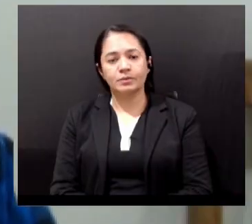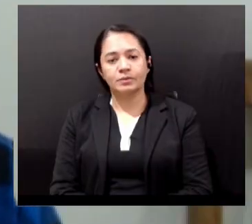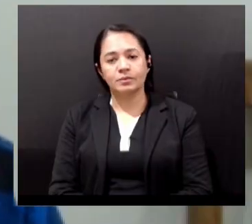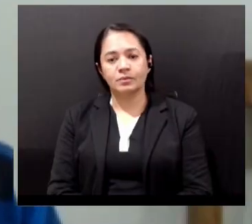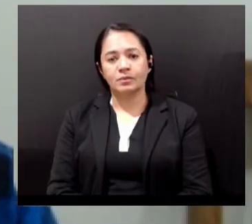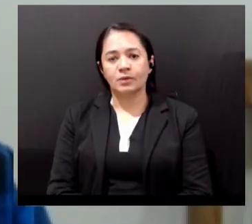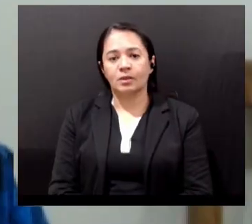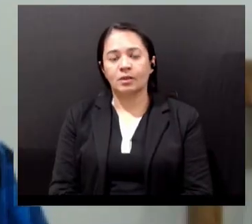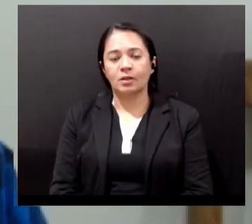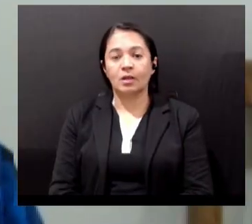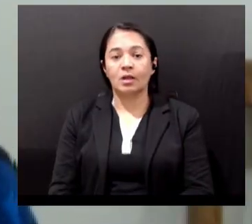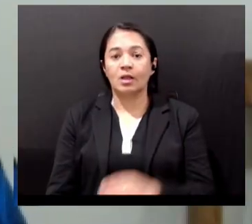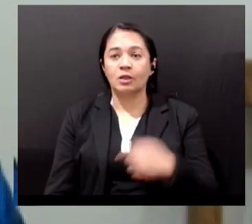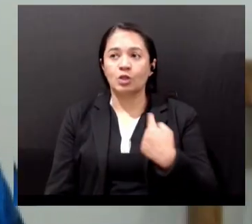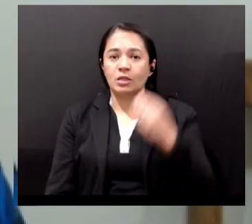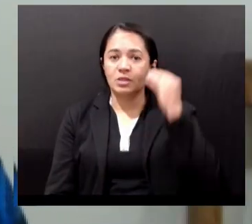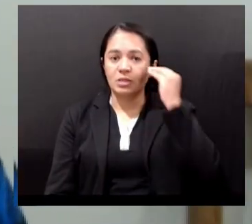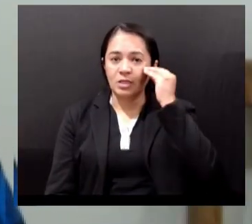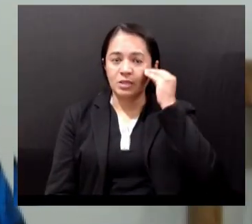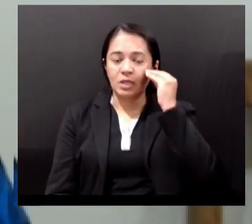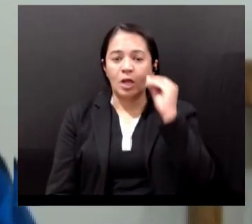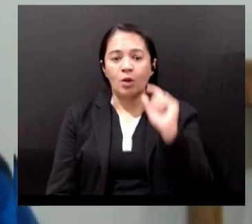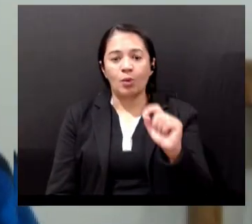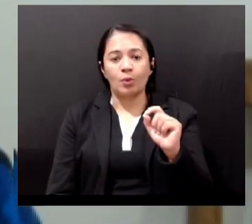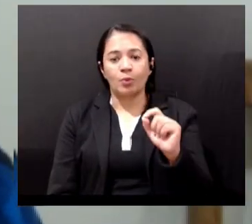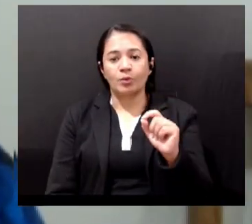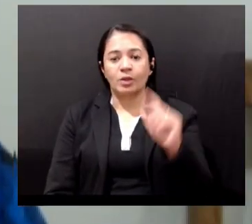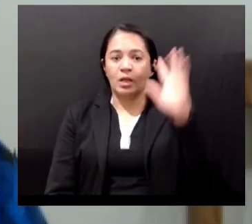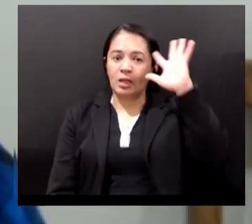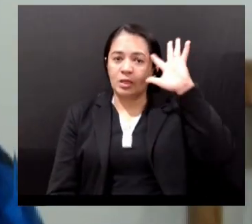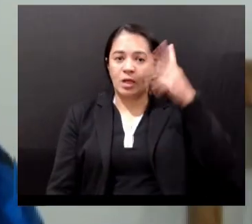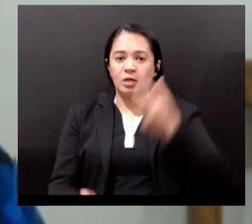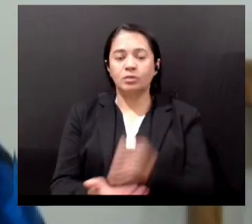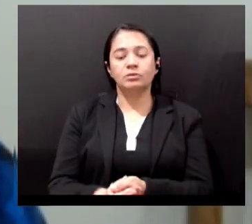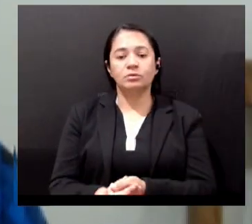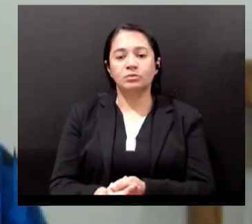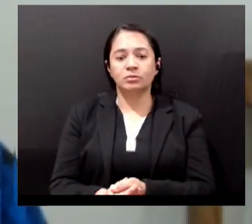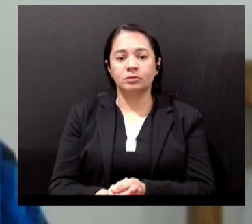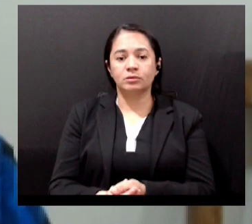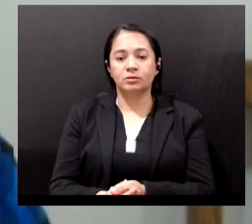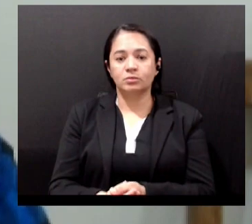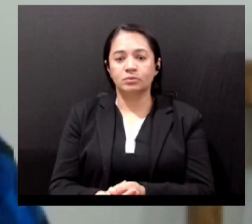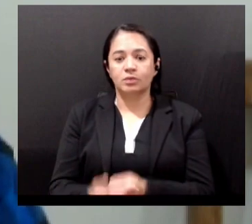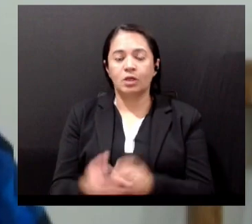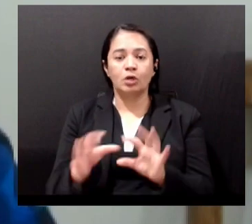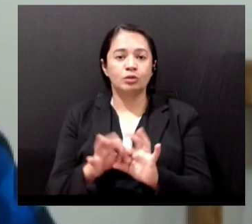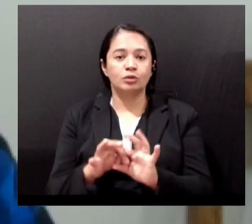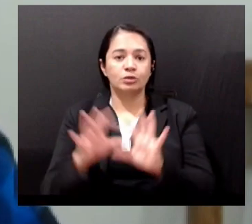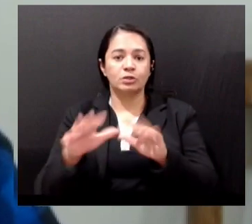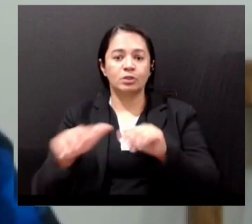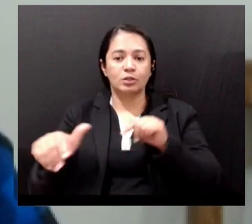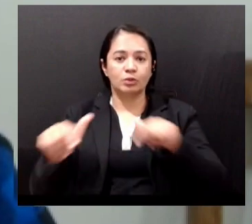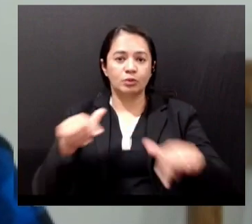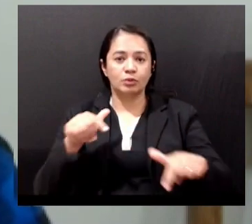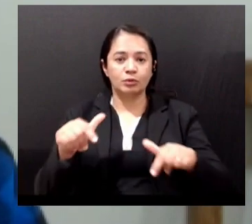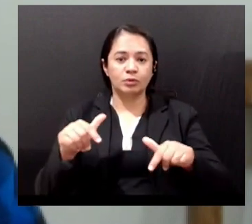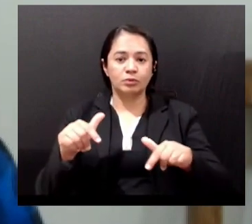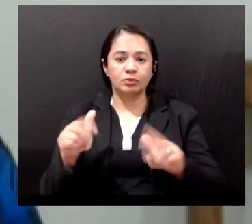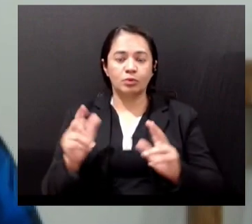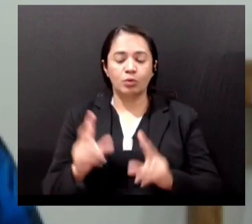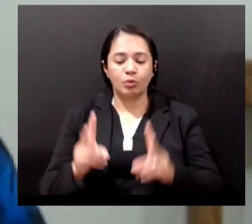Além de tentar fazer com que as decisões tomadas permitam que a